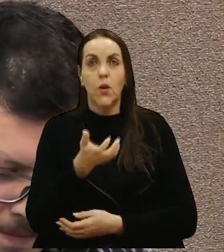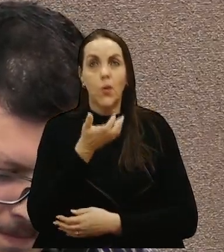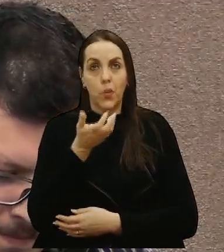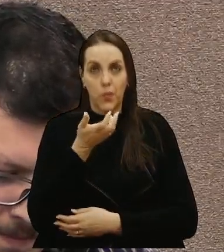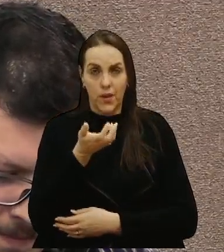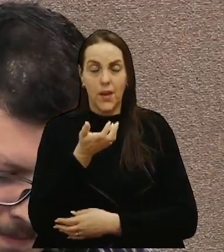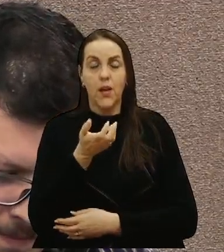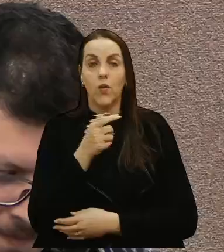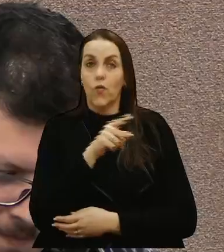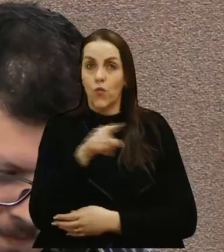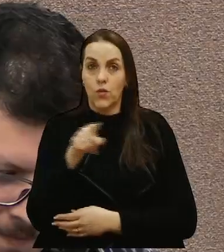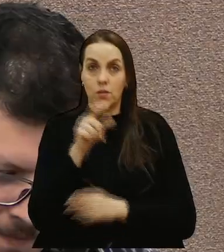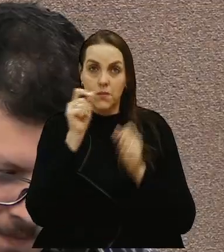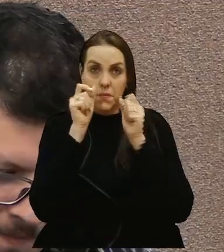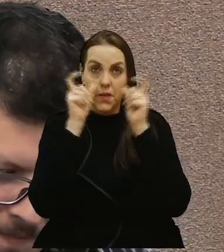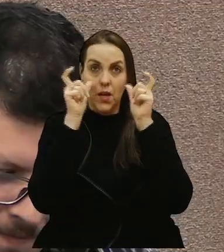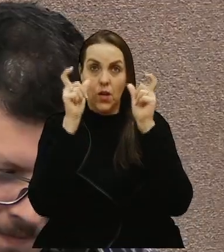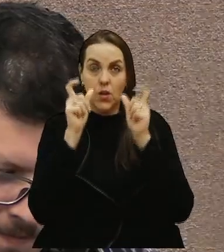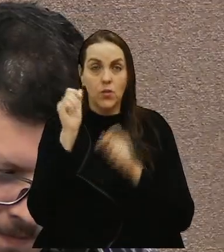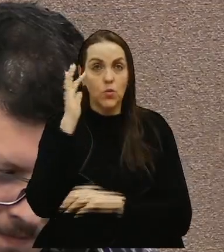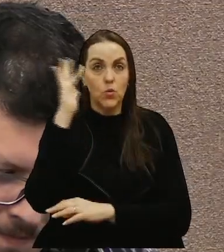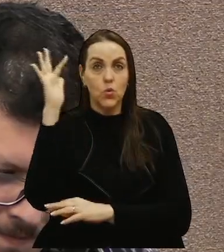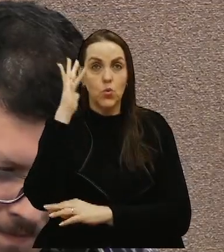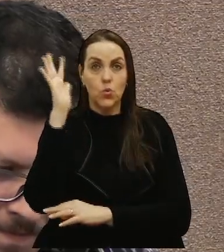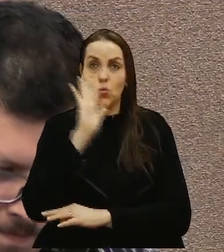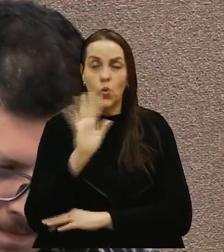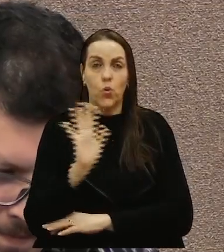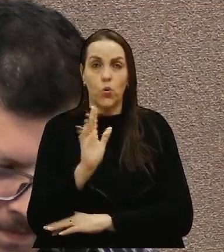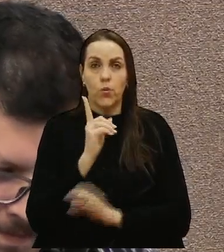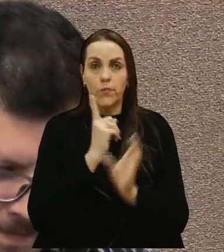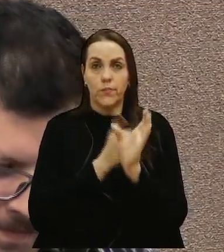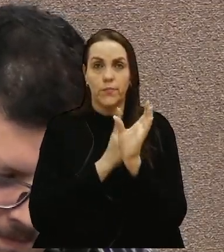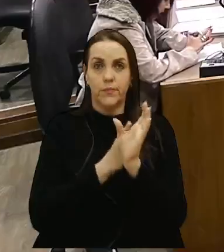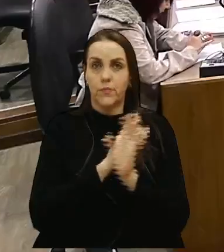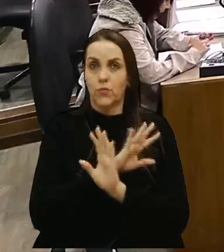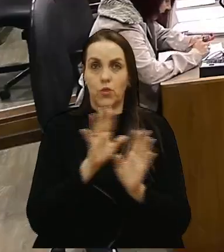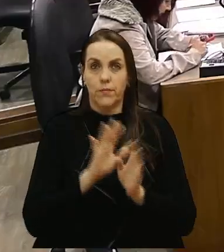é que vocês acordem desse sonho utópico, que é o comunismo. Muito obrigado, presidente. Obrigado, vereador.